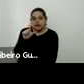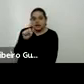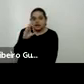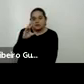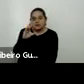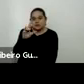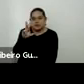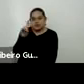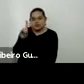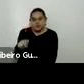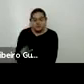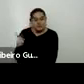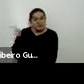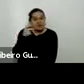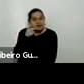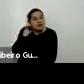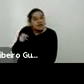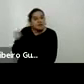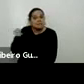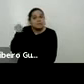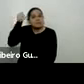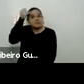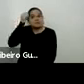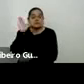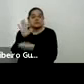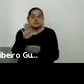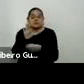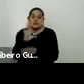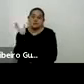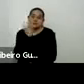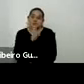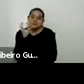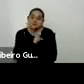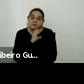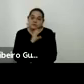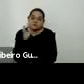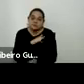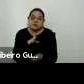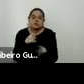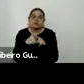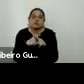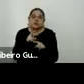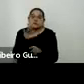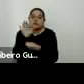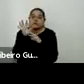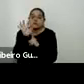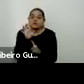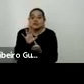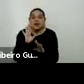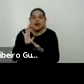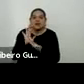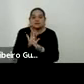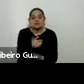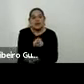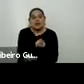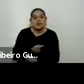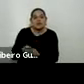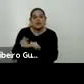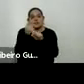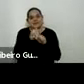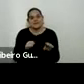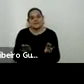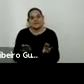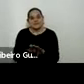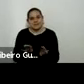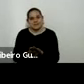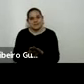dos auxílios emergenciais e até mesmo dos seus efeitos na economia. Sim. Portanto, é de se